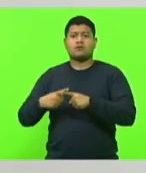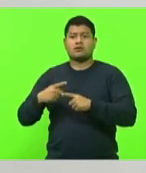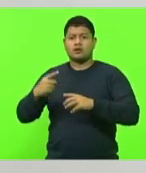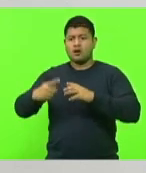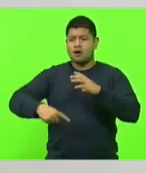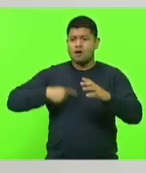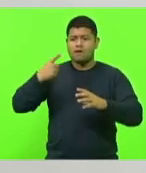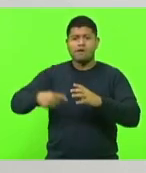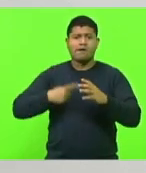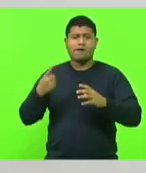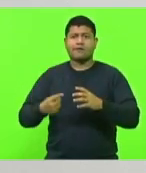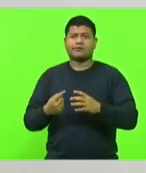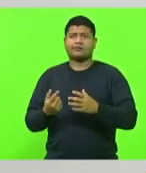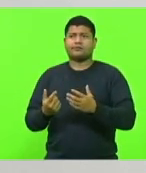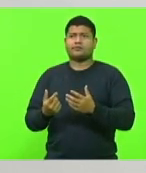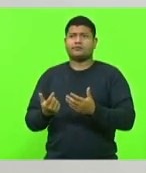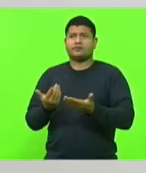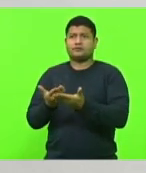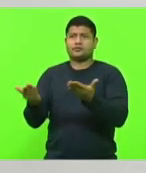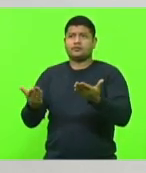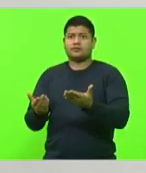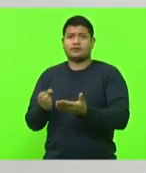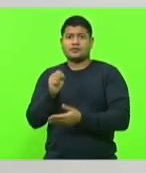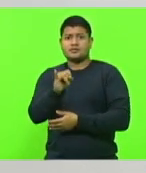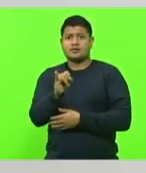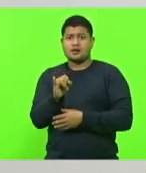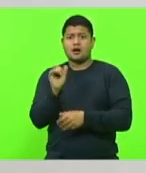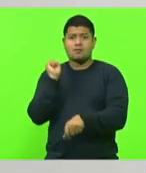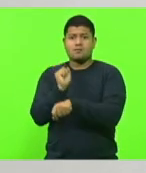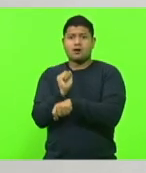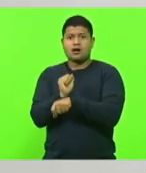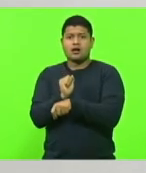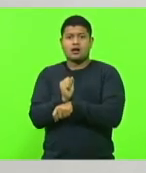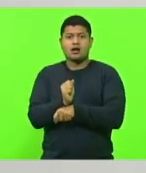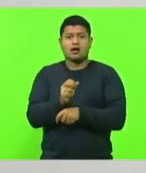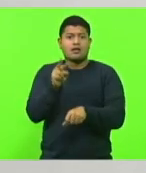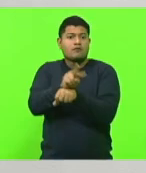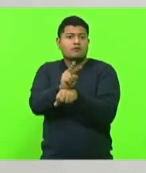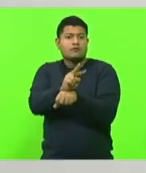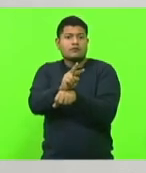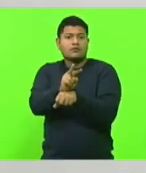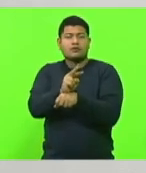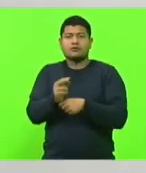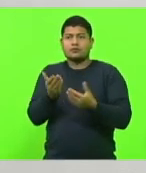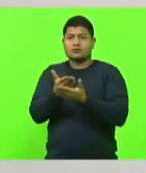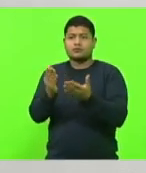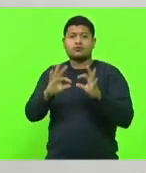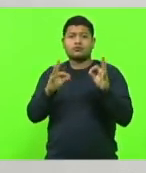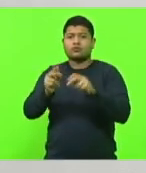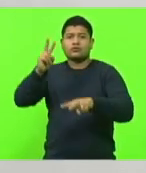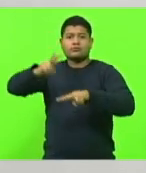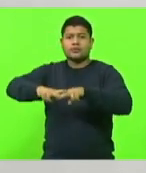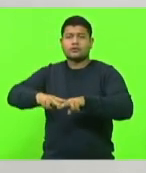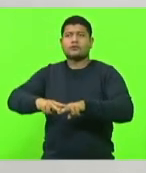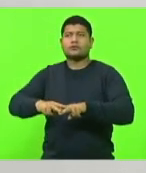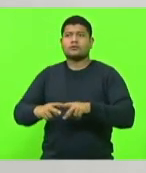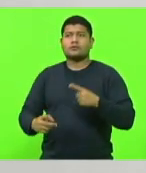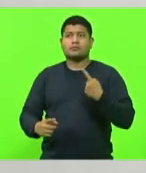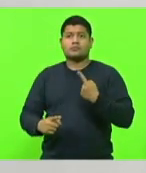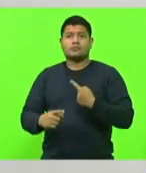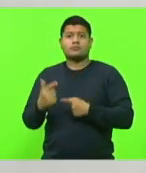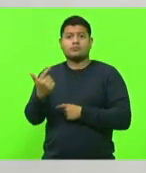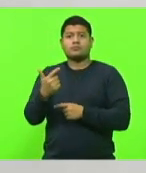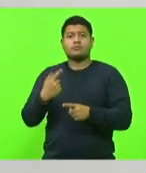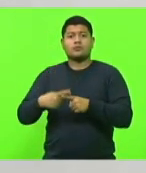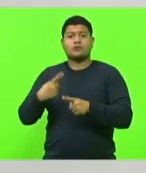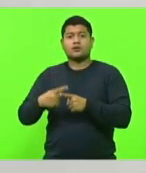tem ambulância com, se parar numa blitz, fica preso o motorista, o socorrista, o médico, até o paciente, porque sequer tem o IPVA